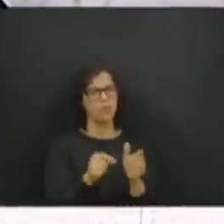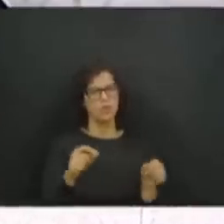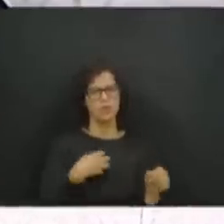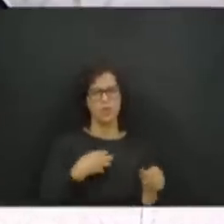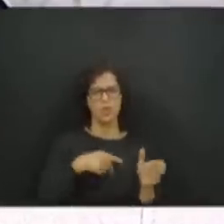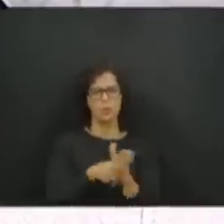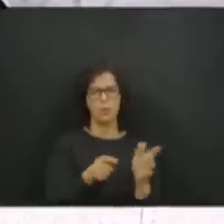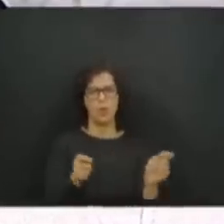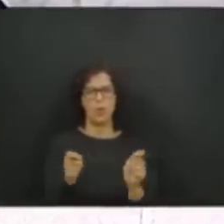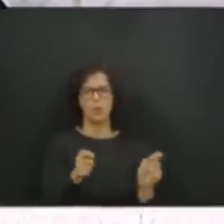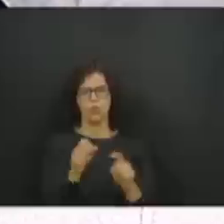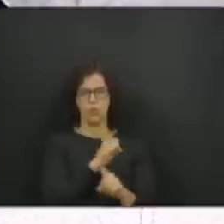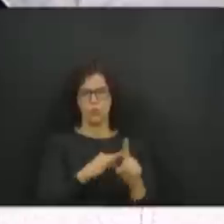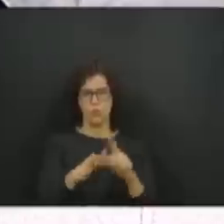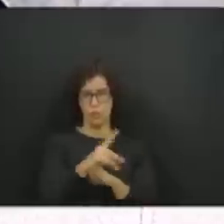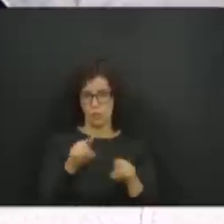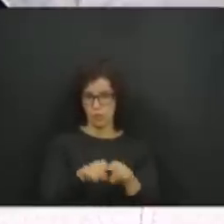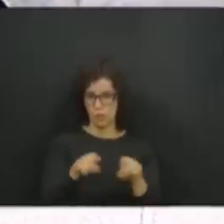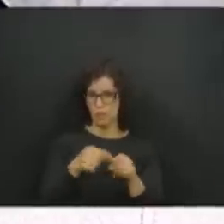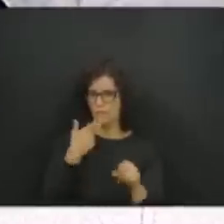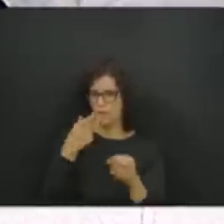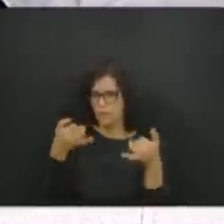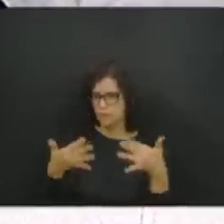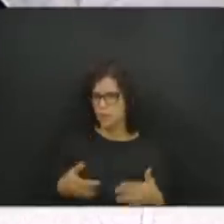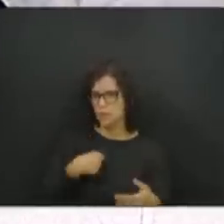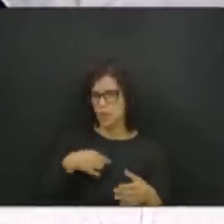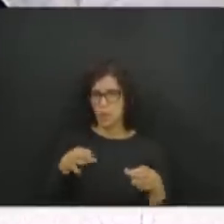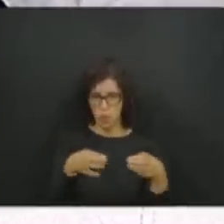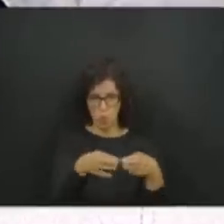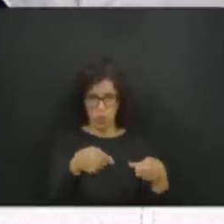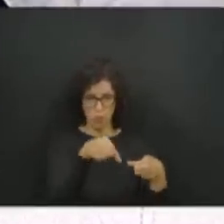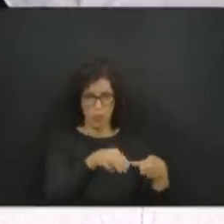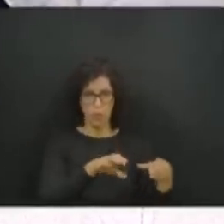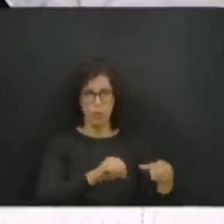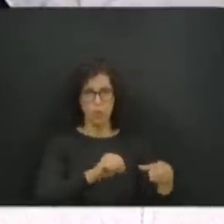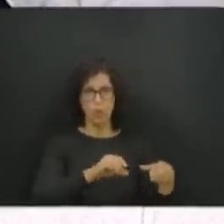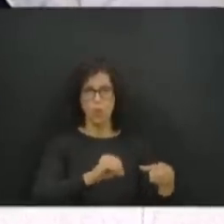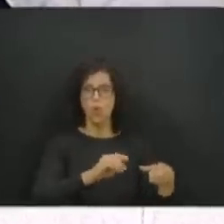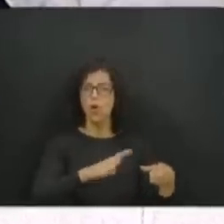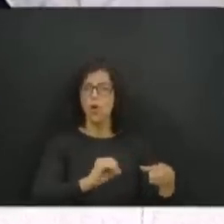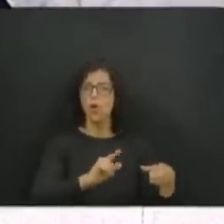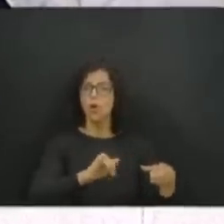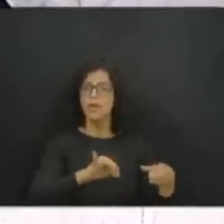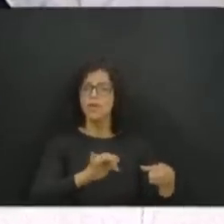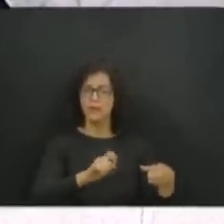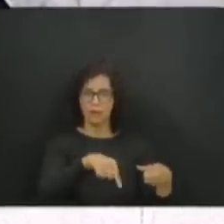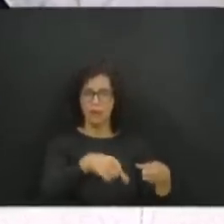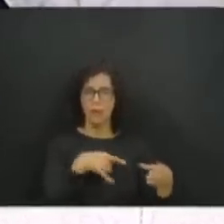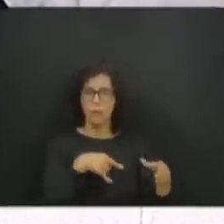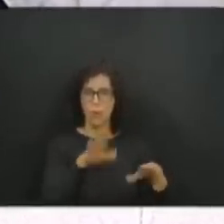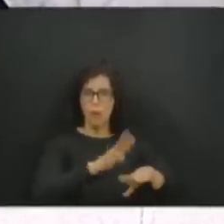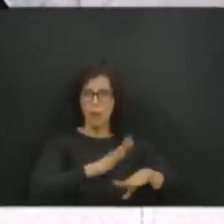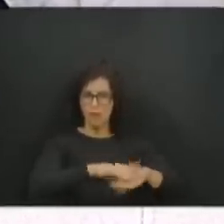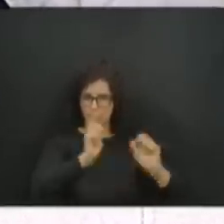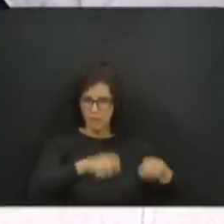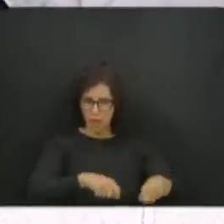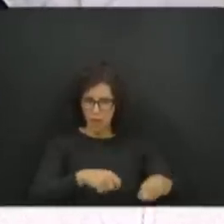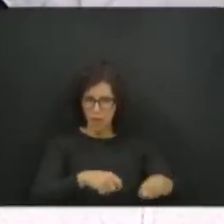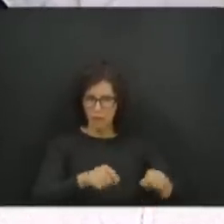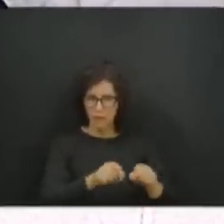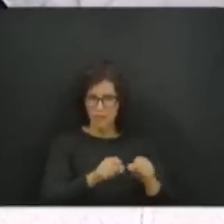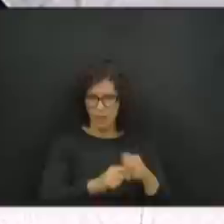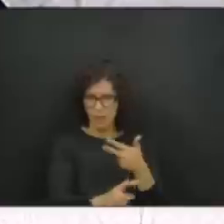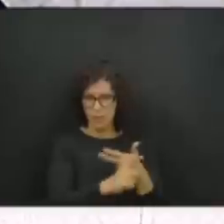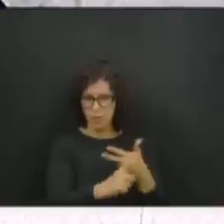de controle social quanto concreta que um órgão é como o colete ele não pode ter competência